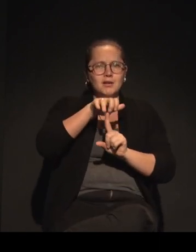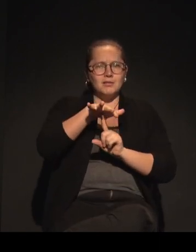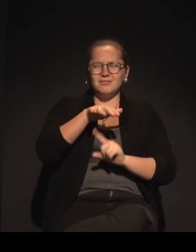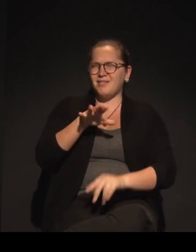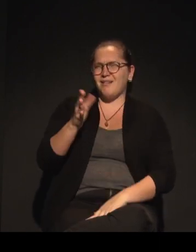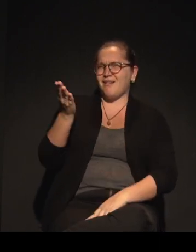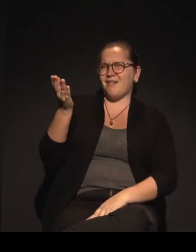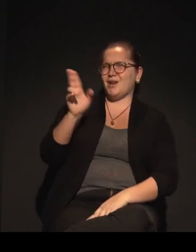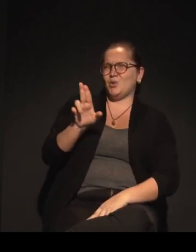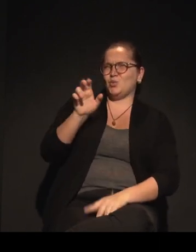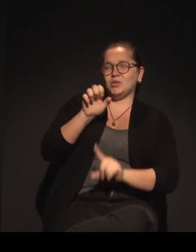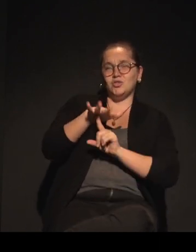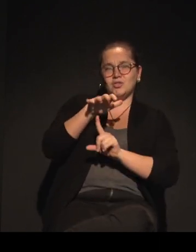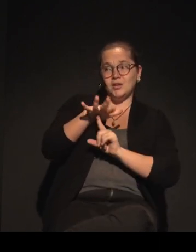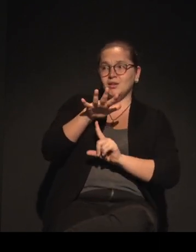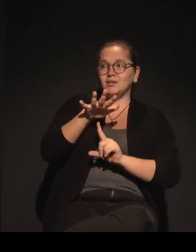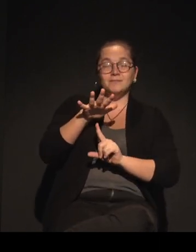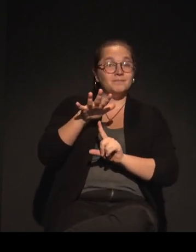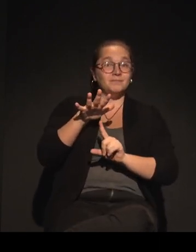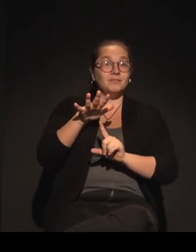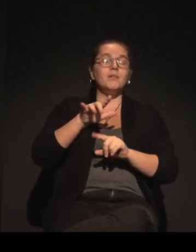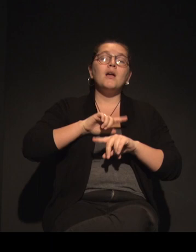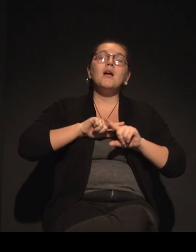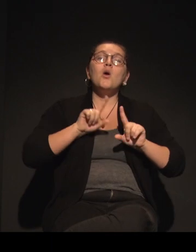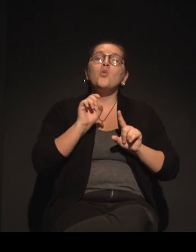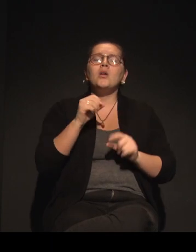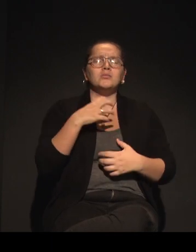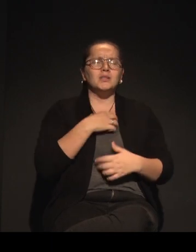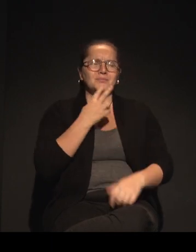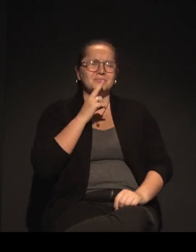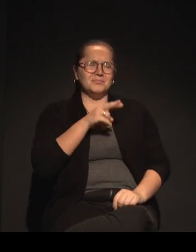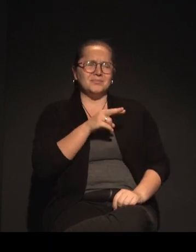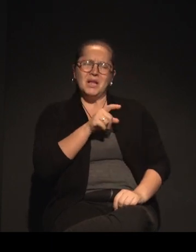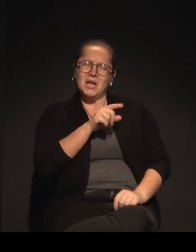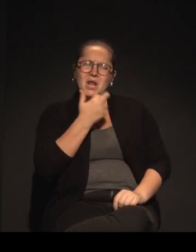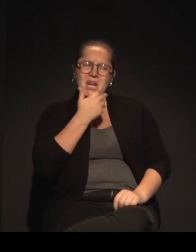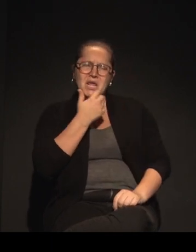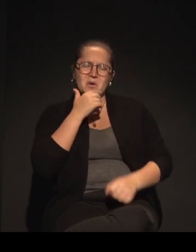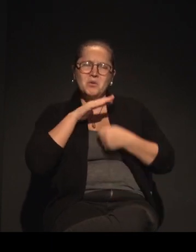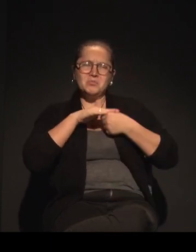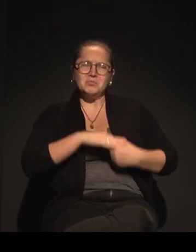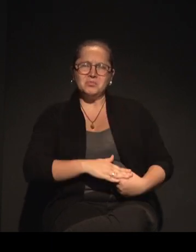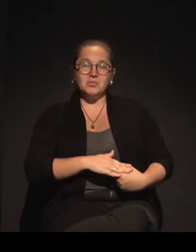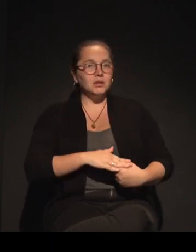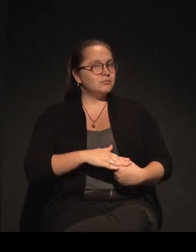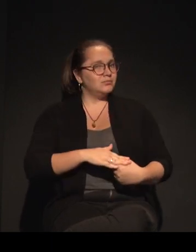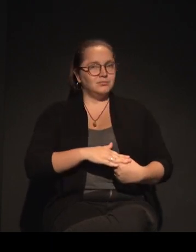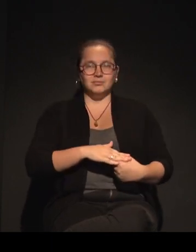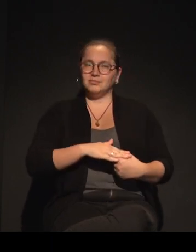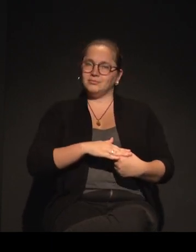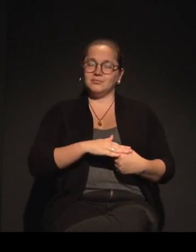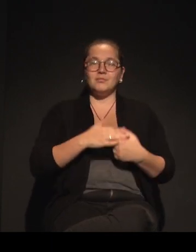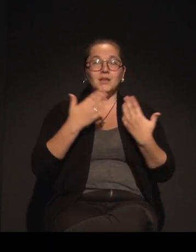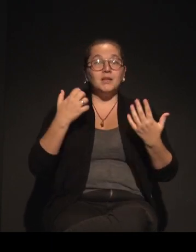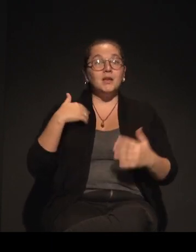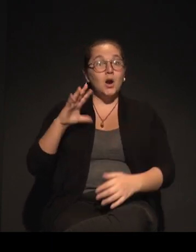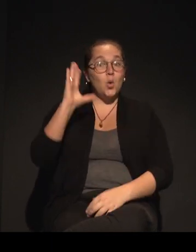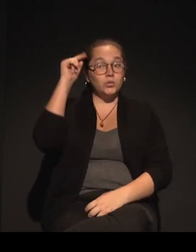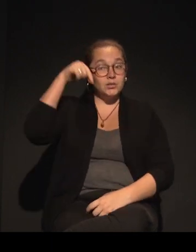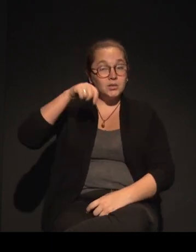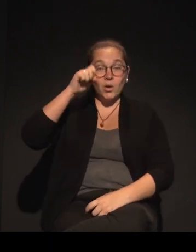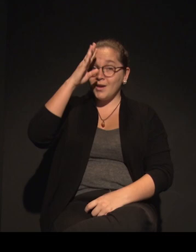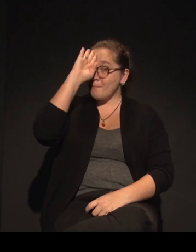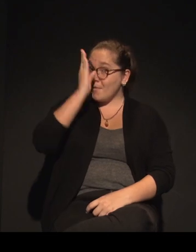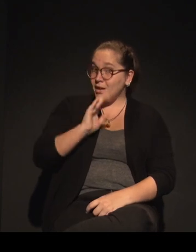é uma forma sim de qualificá a o idioma dos nossos povos isso e aconteceu no brasil